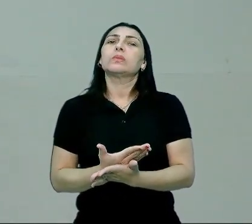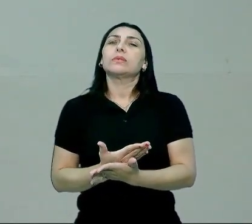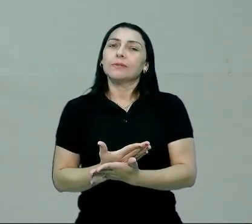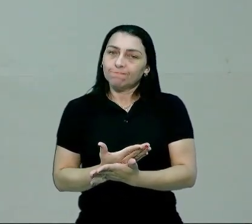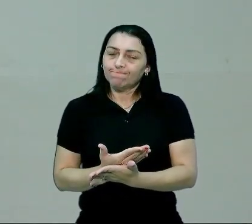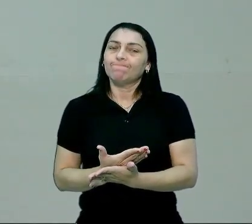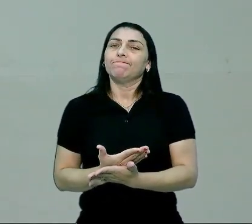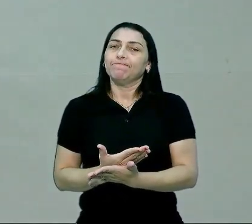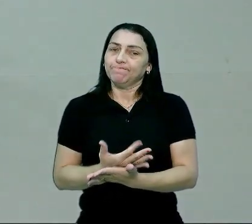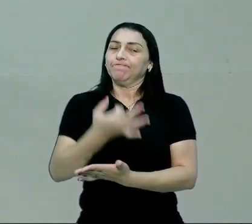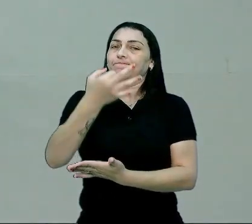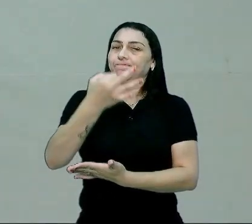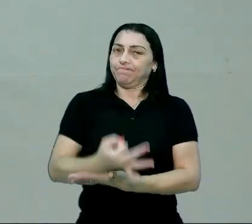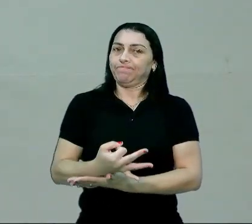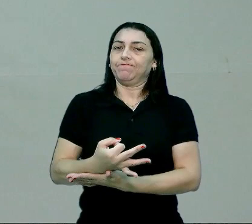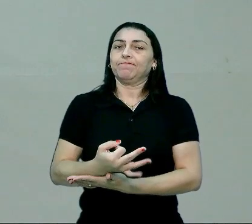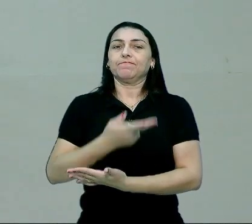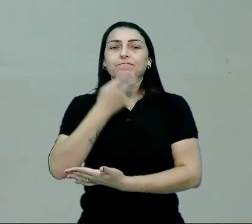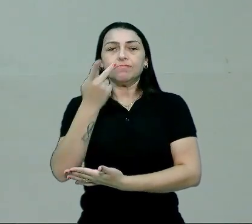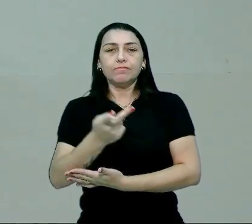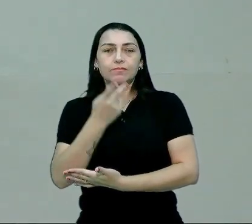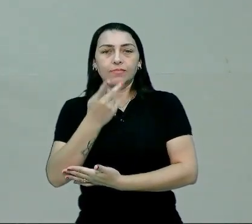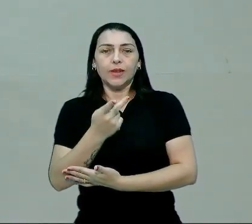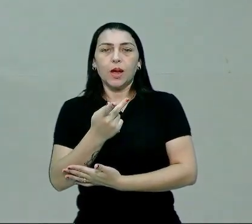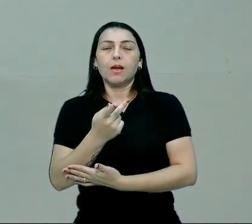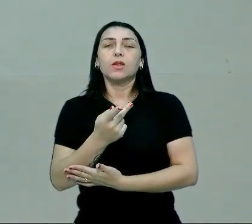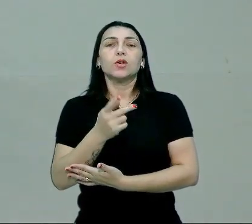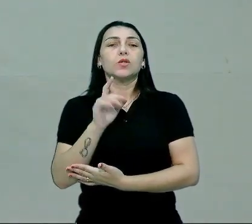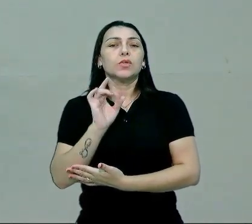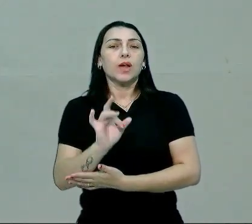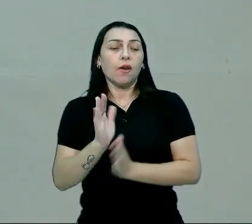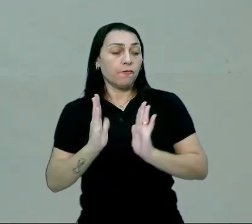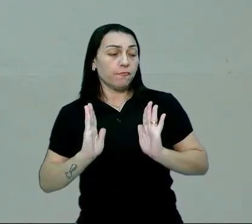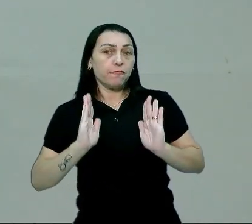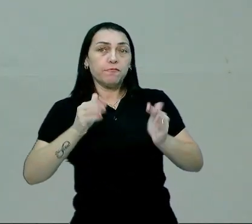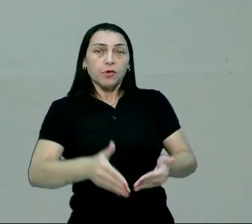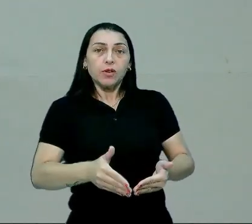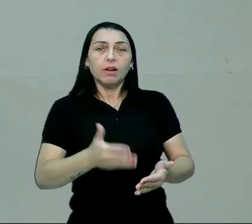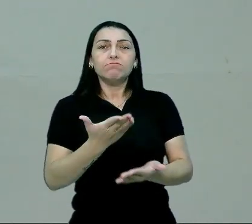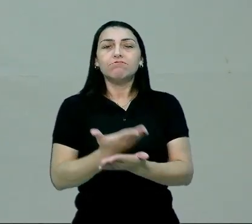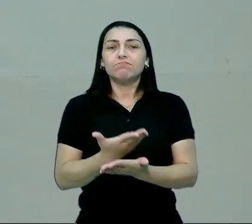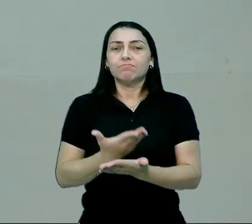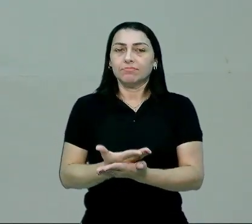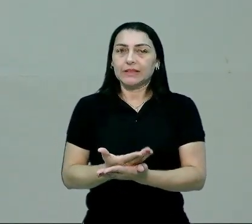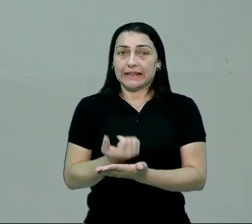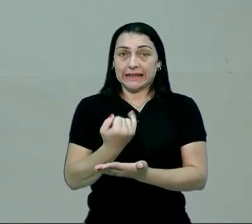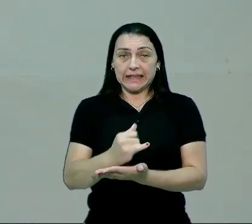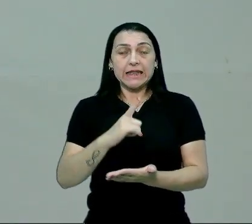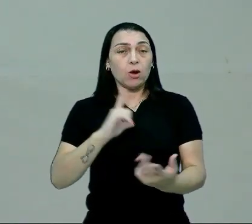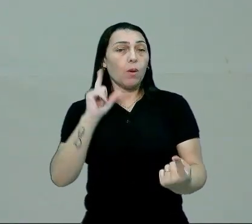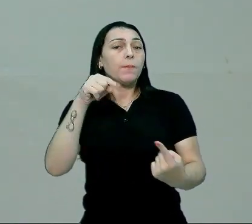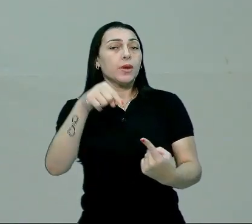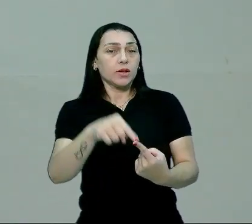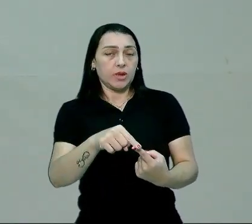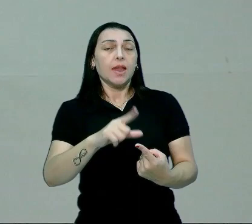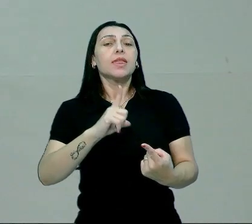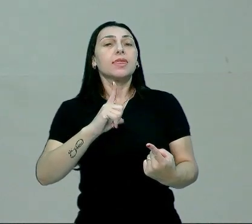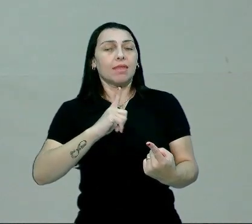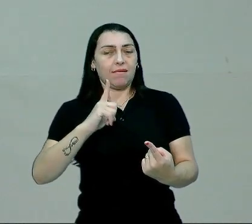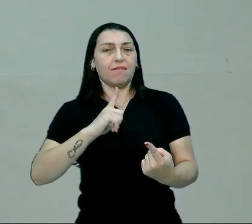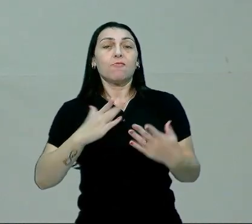maneira disciplinada, que nós falamos assim, poxa, fulano está focado. Se ele tem um foco, ele tem